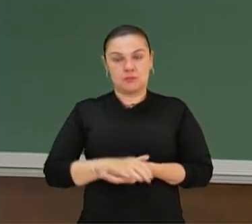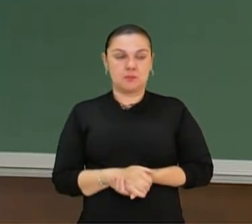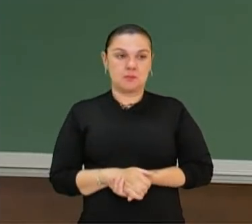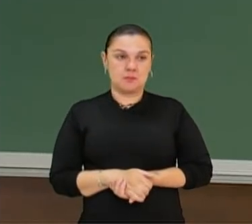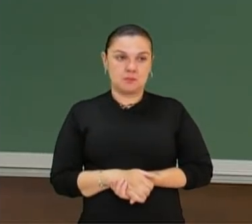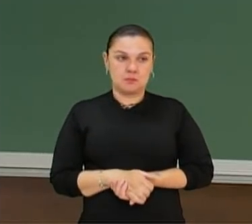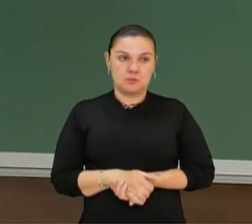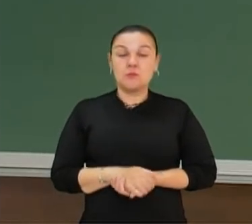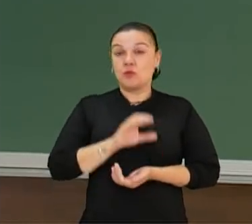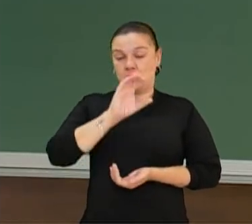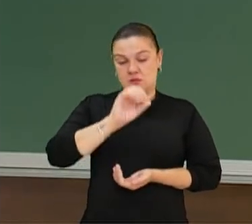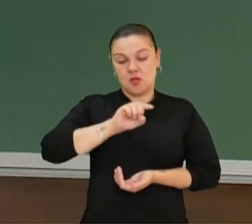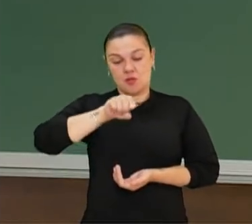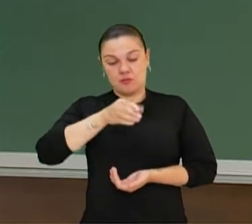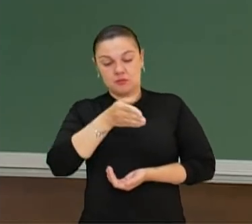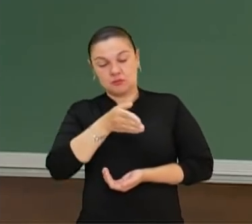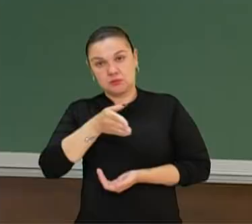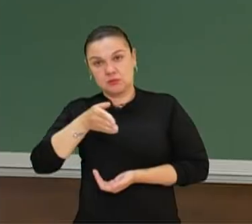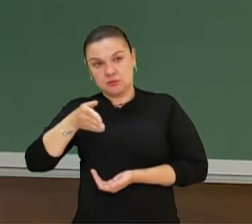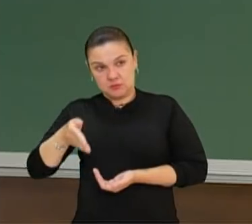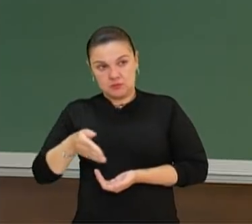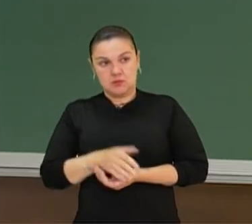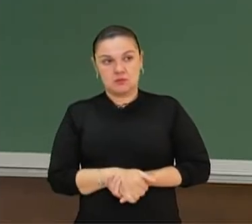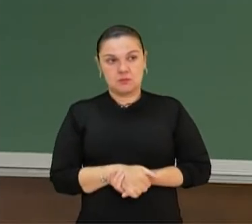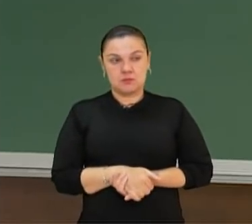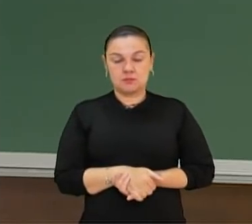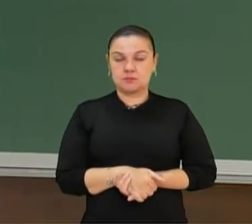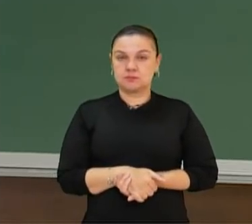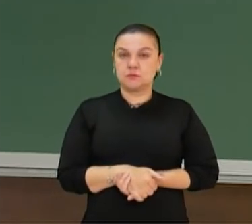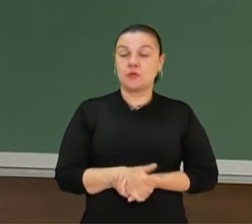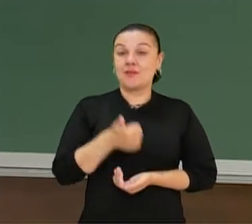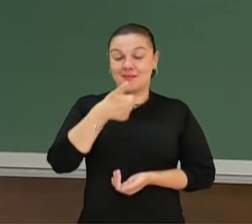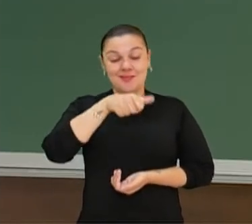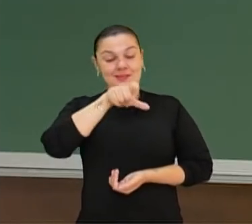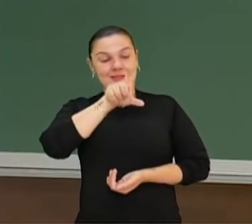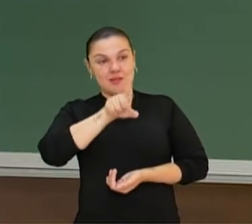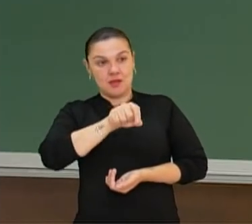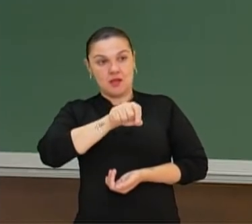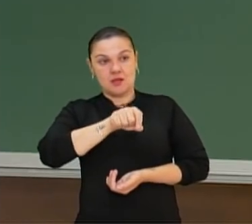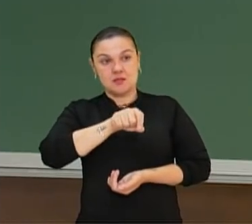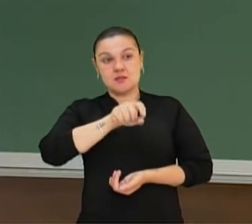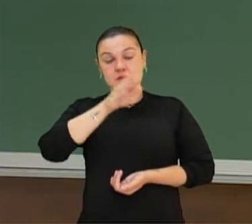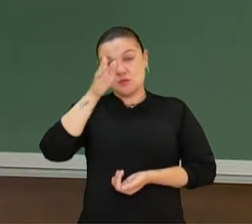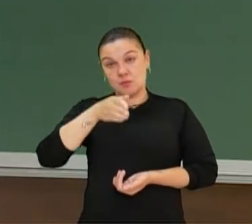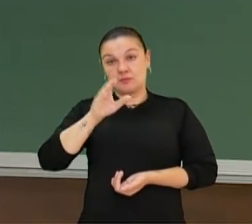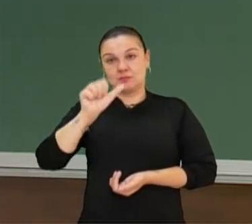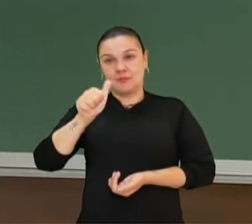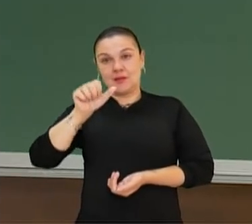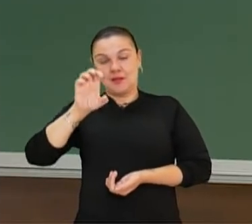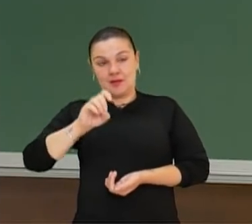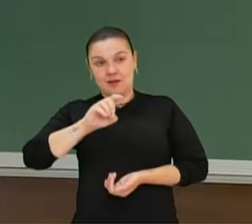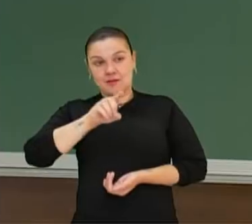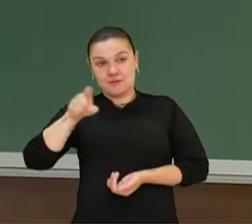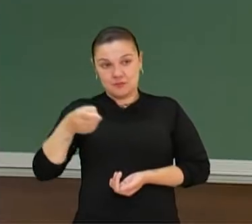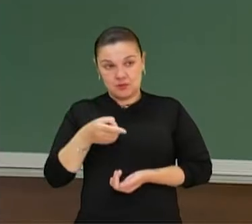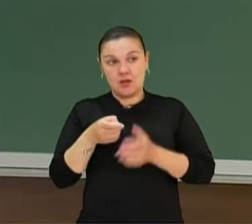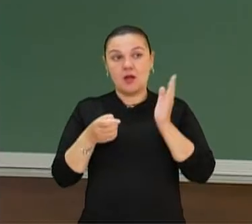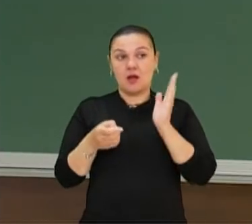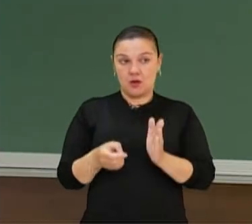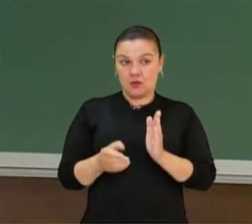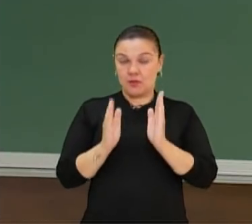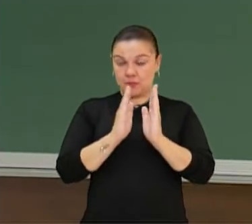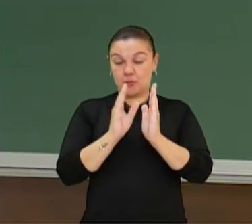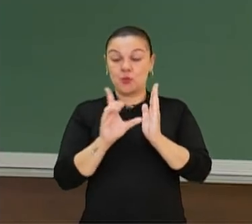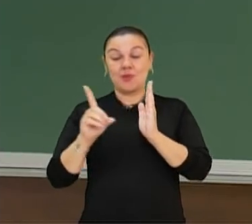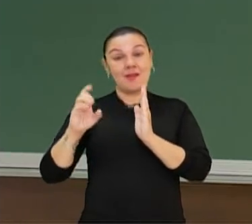completar com 0. Eu passo a ter 10 décimos e aqui é 0, porque eu começo agora a trabalhar com a casa do